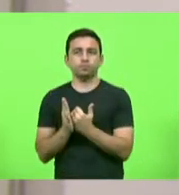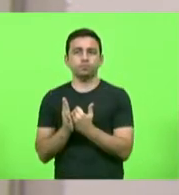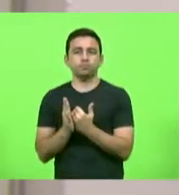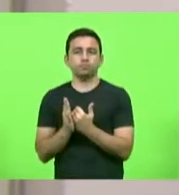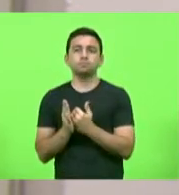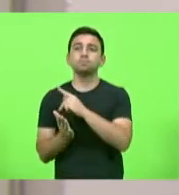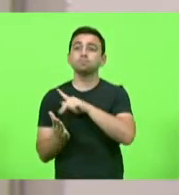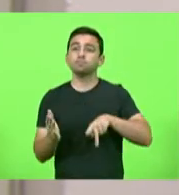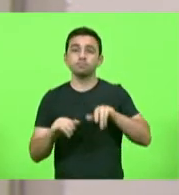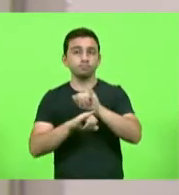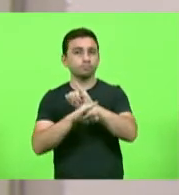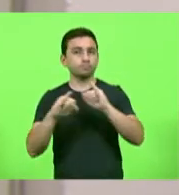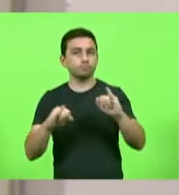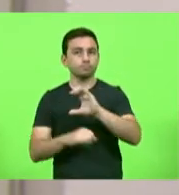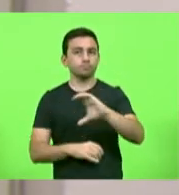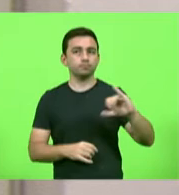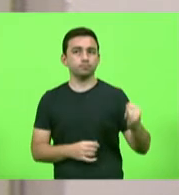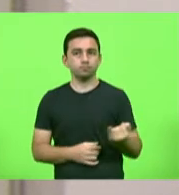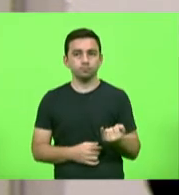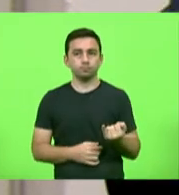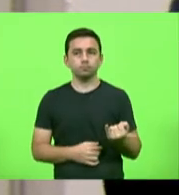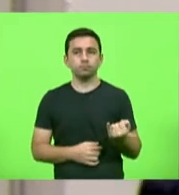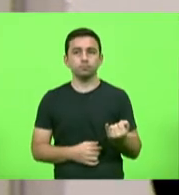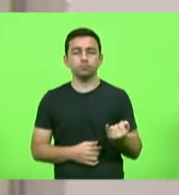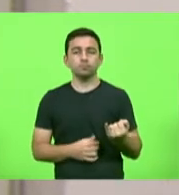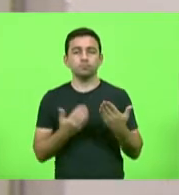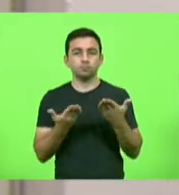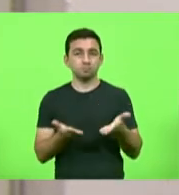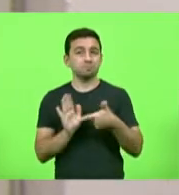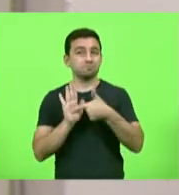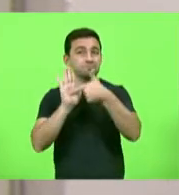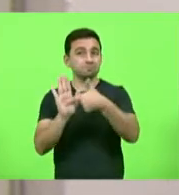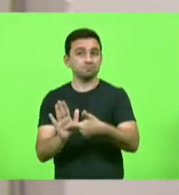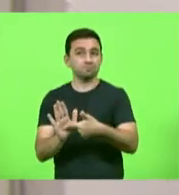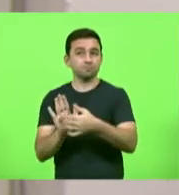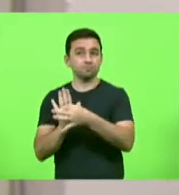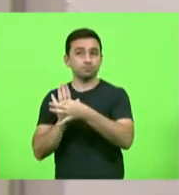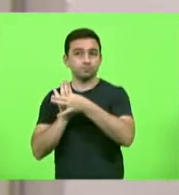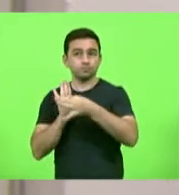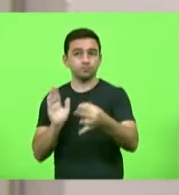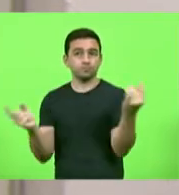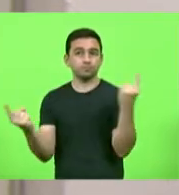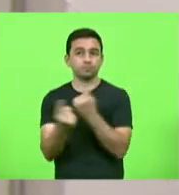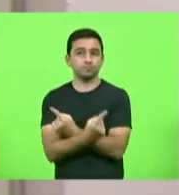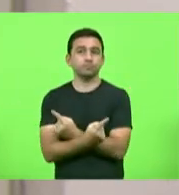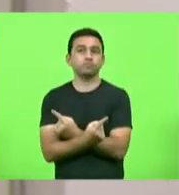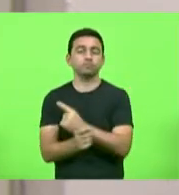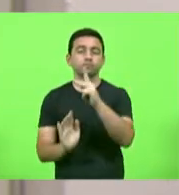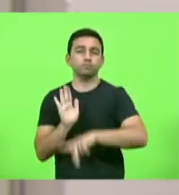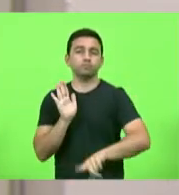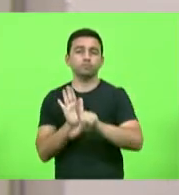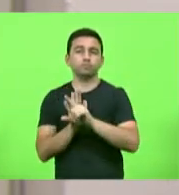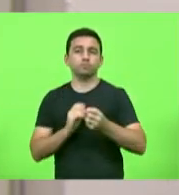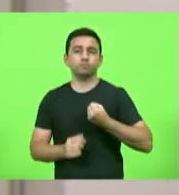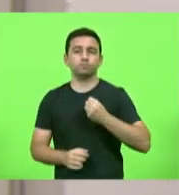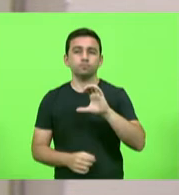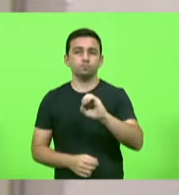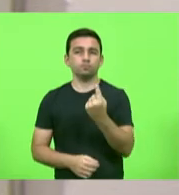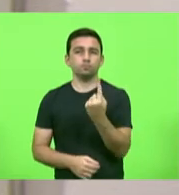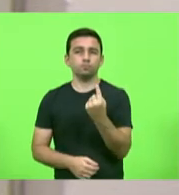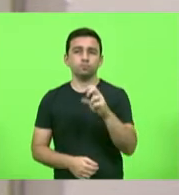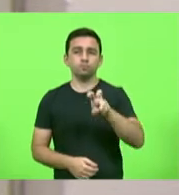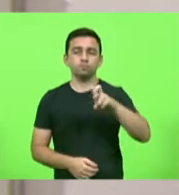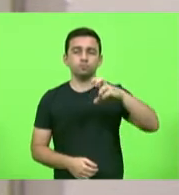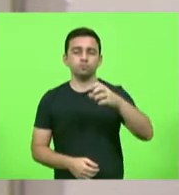comunicou que a Comissão de Constituição e Justiça apresentou o parecer contrário aos projetos de lei números 0156